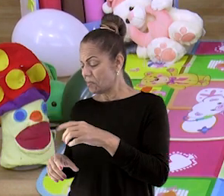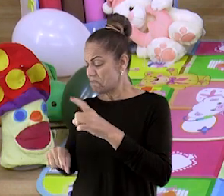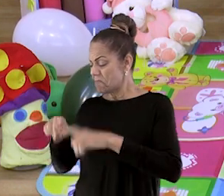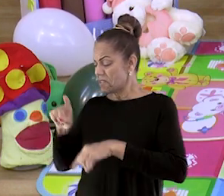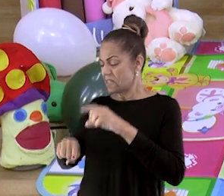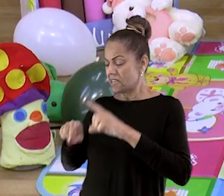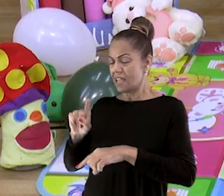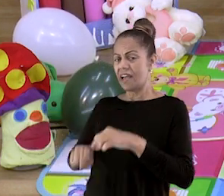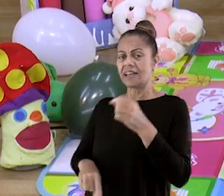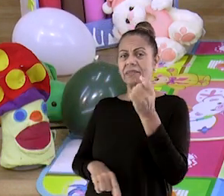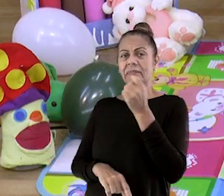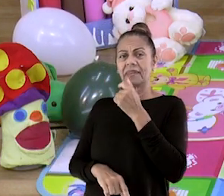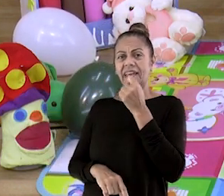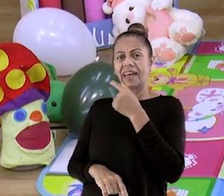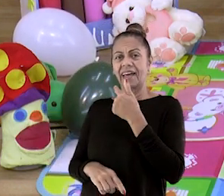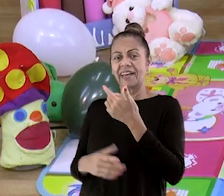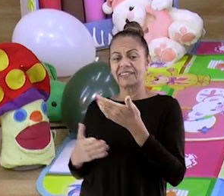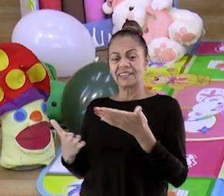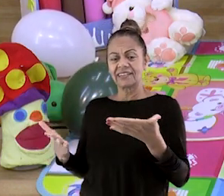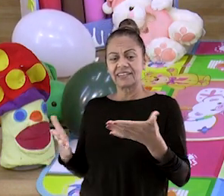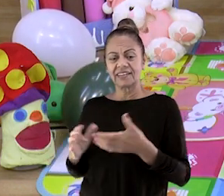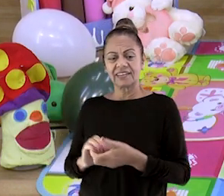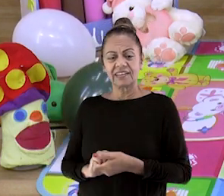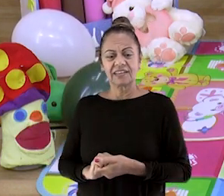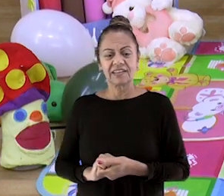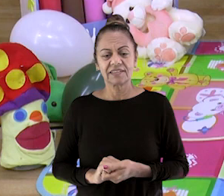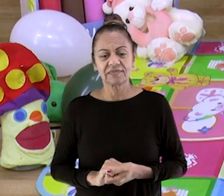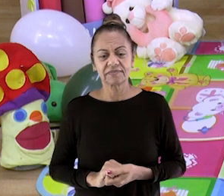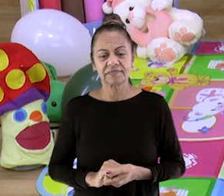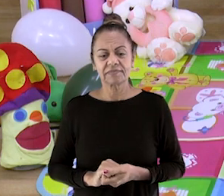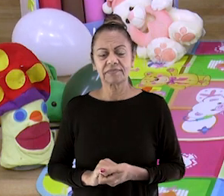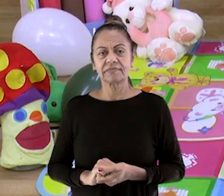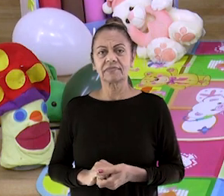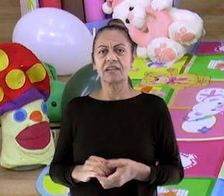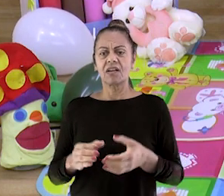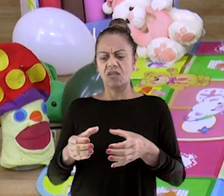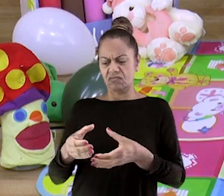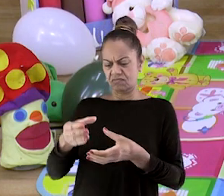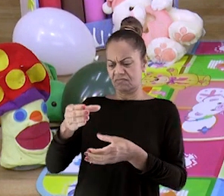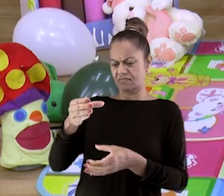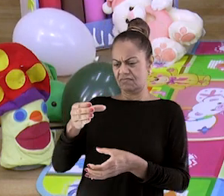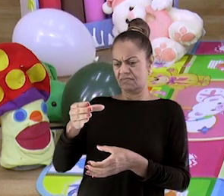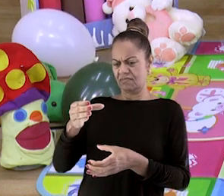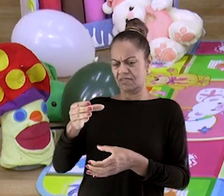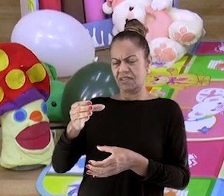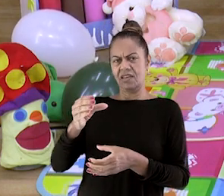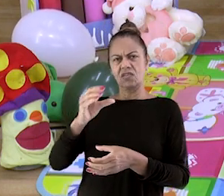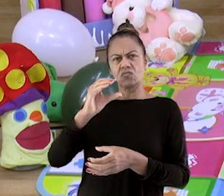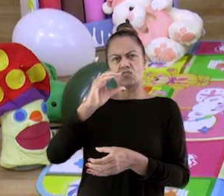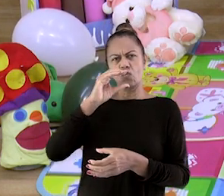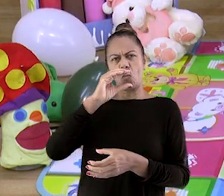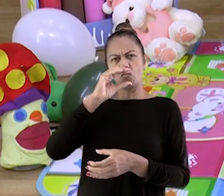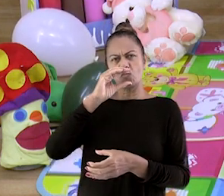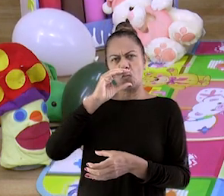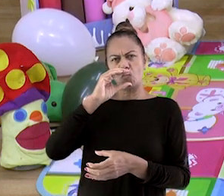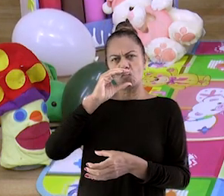engraçada e mais que tem uma mamadeira